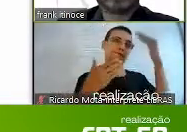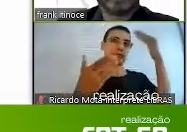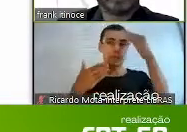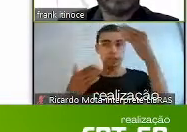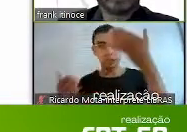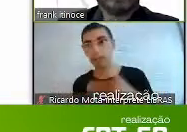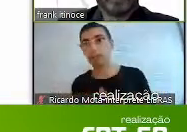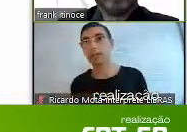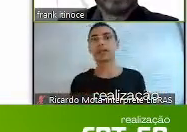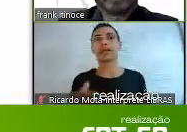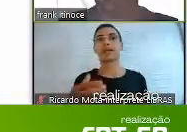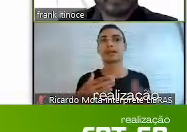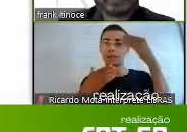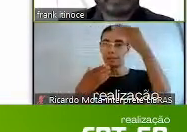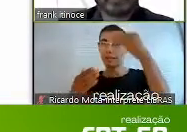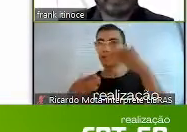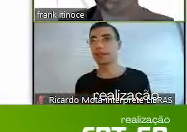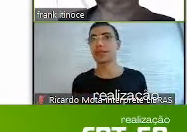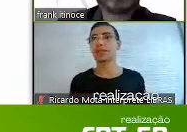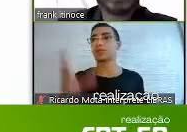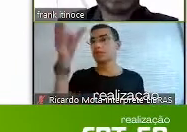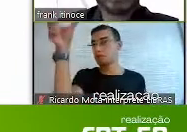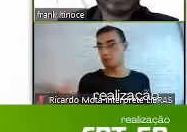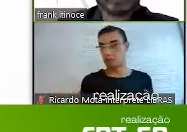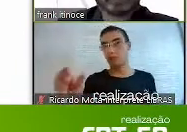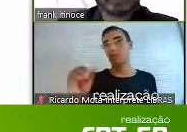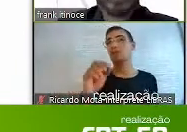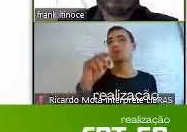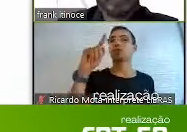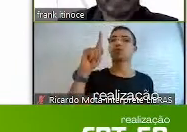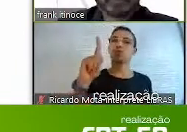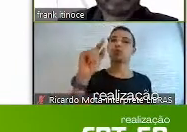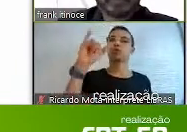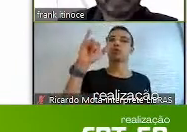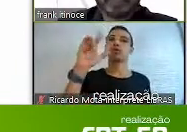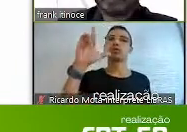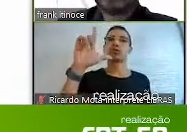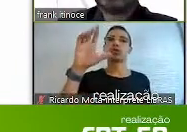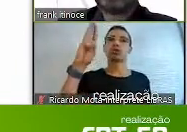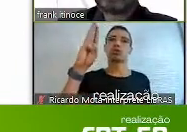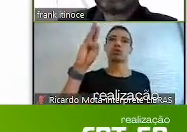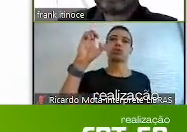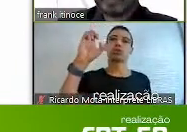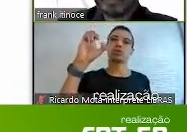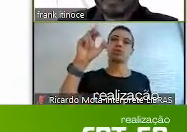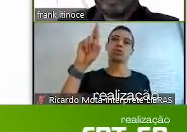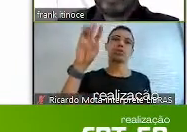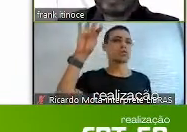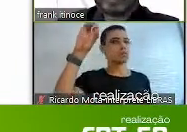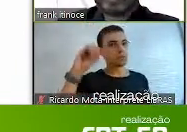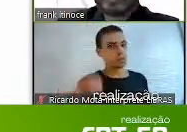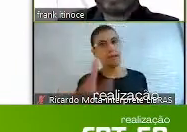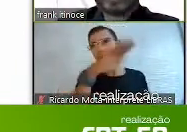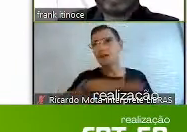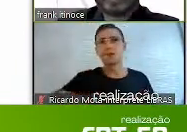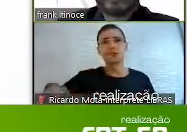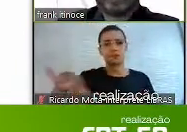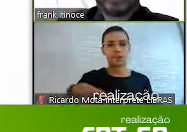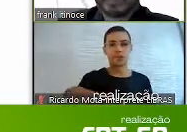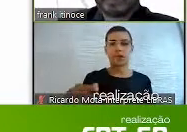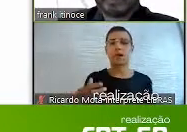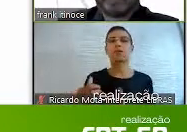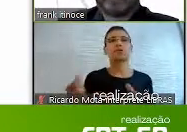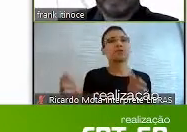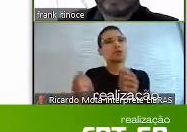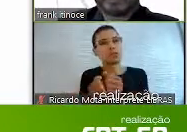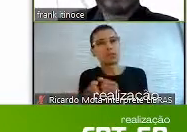Gilberto Sakamoto, onde eu estendo esse meu agradecimento a todos os membros do conselho. Eu agradeço a paciência da